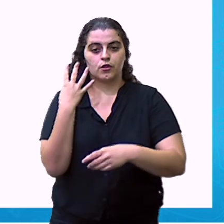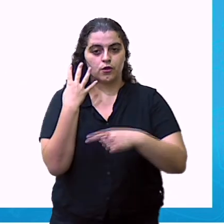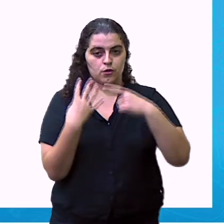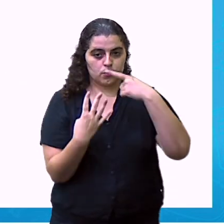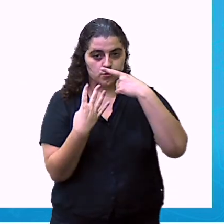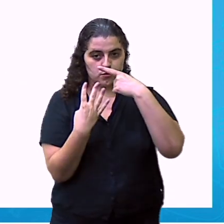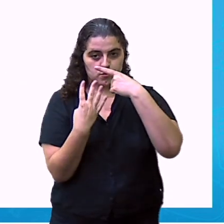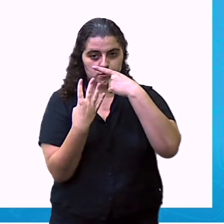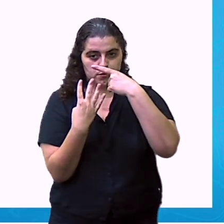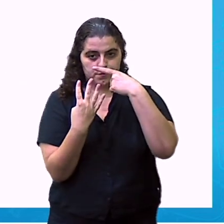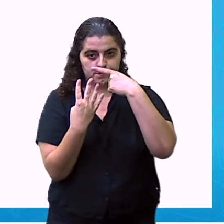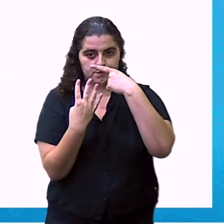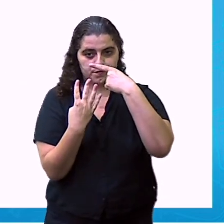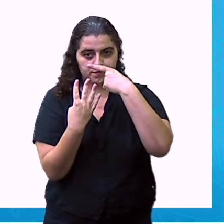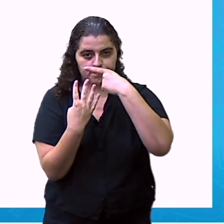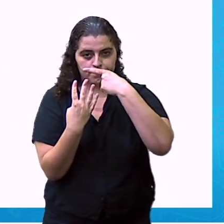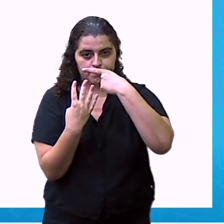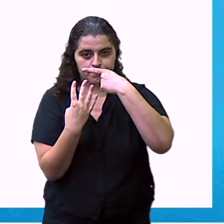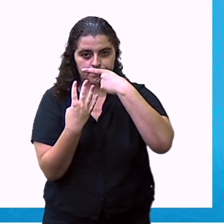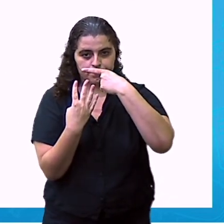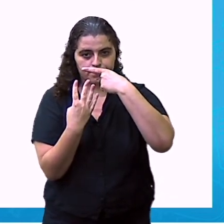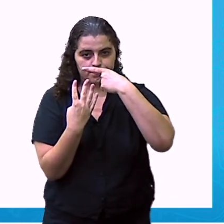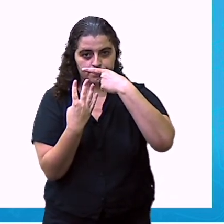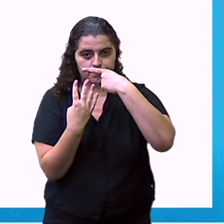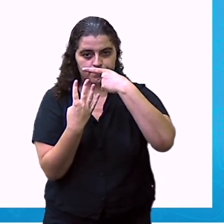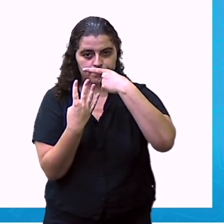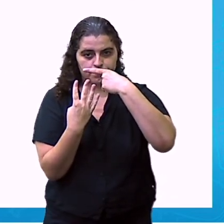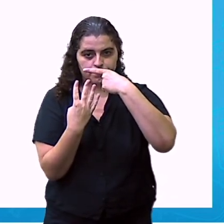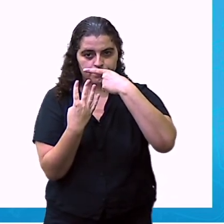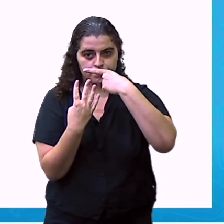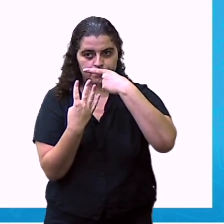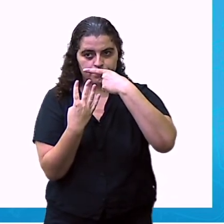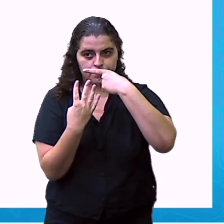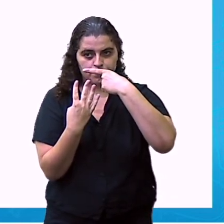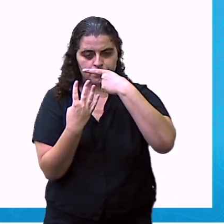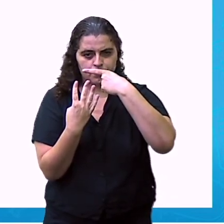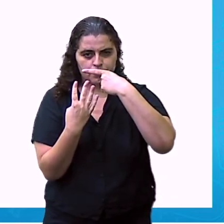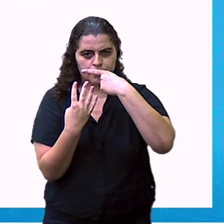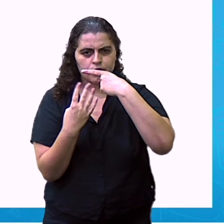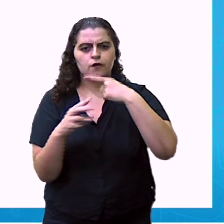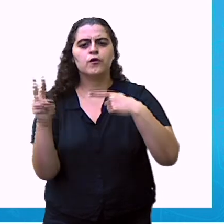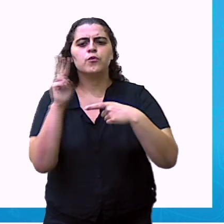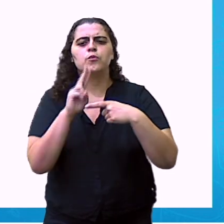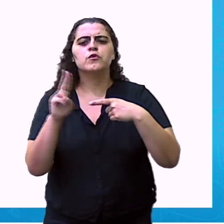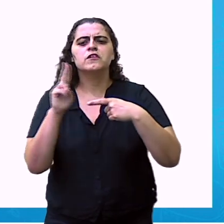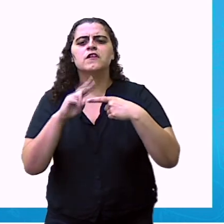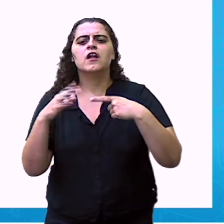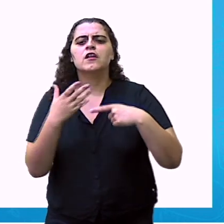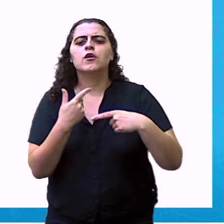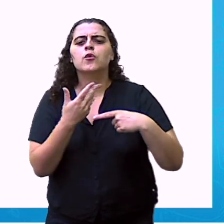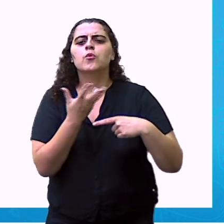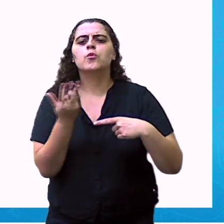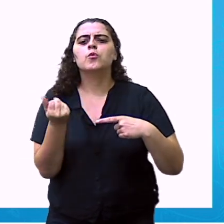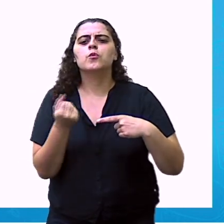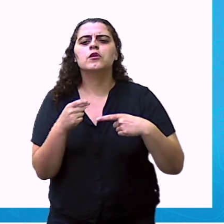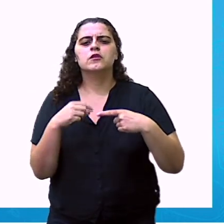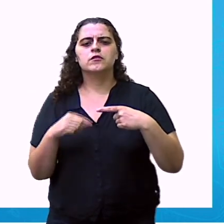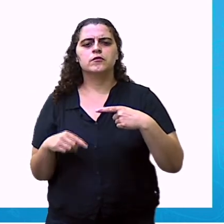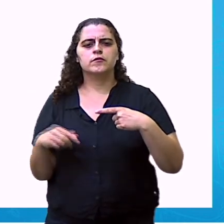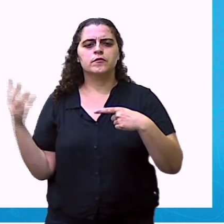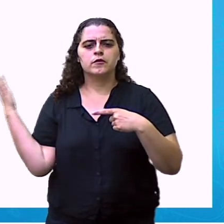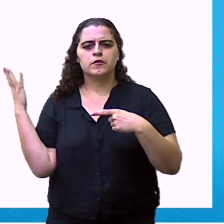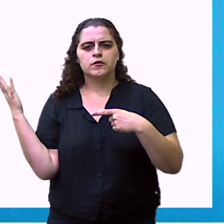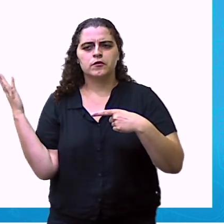4 partes. Das 2 figuras foram consumidas, então, 4 mais